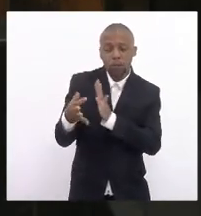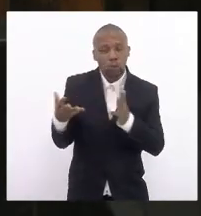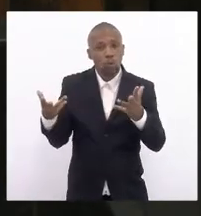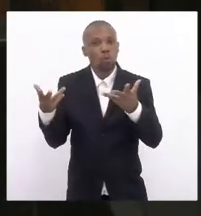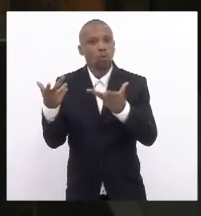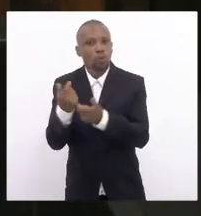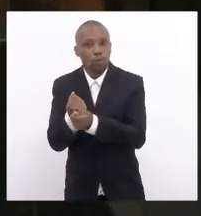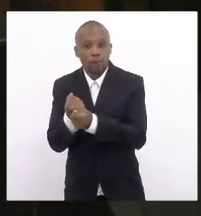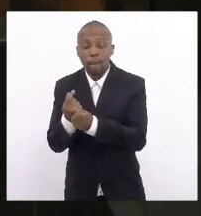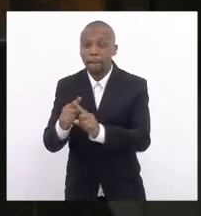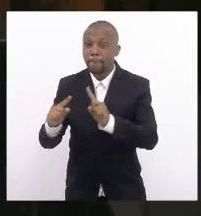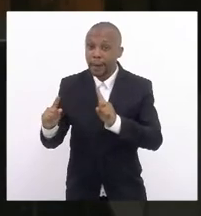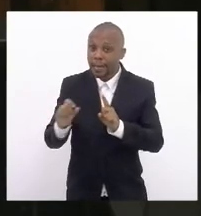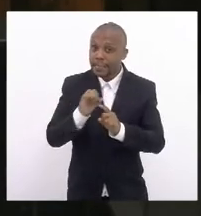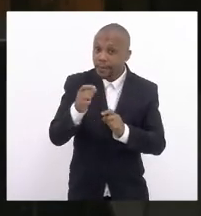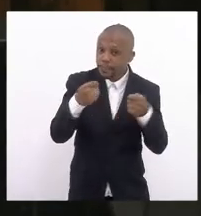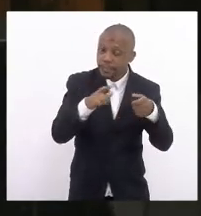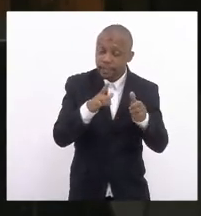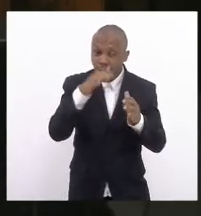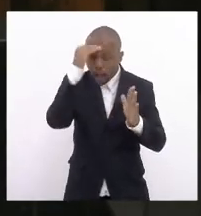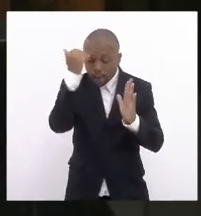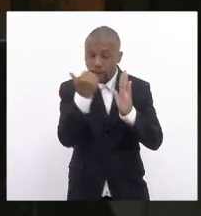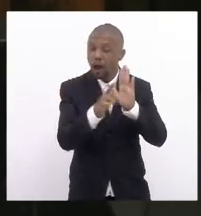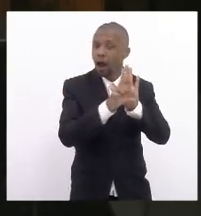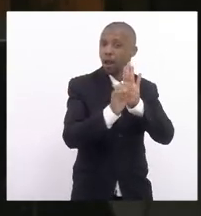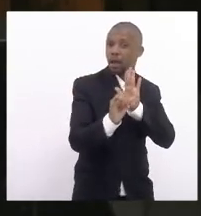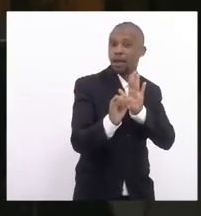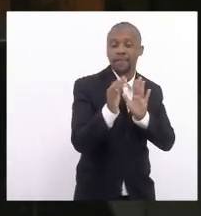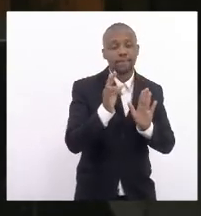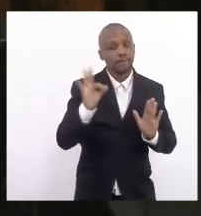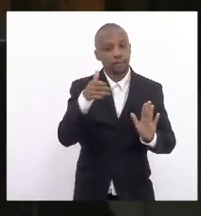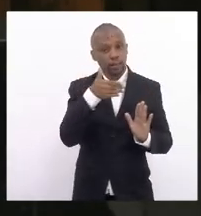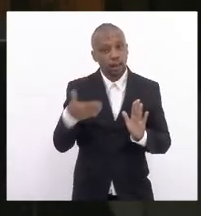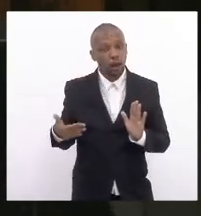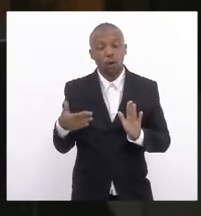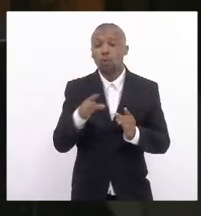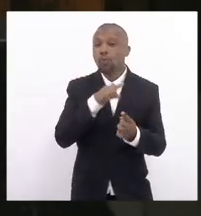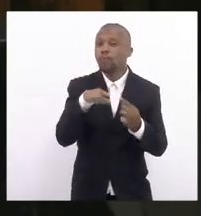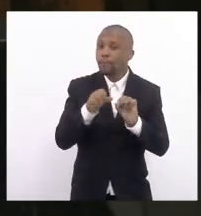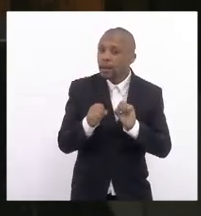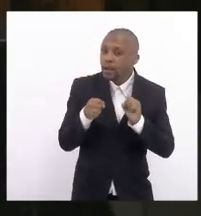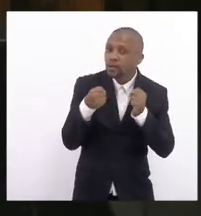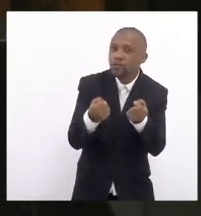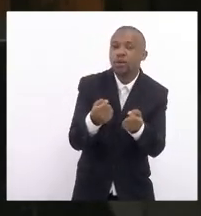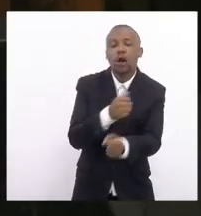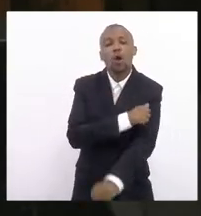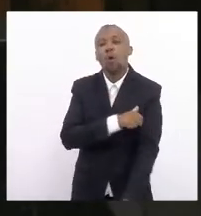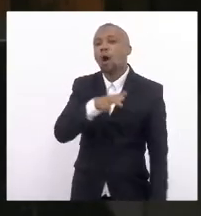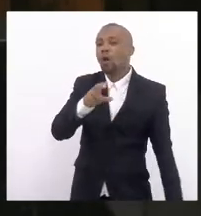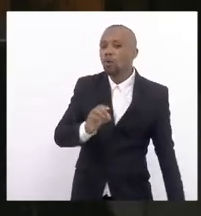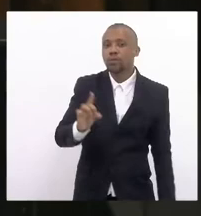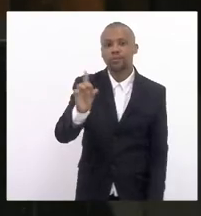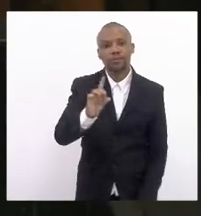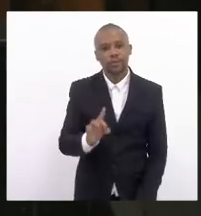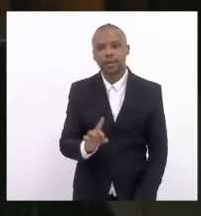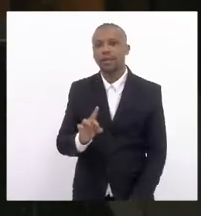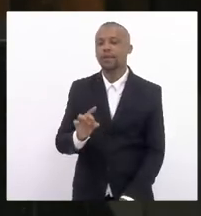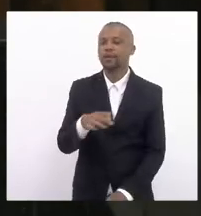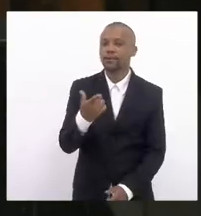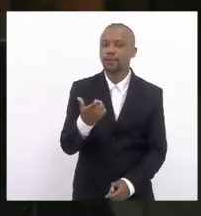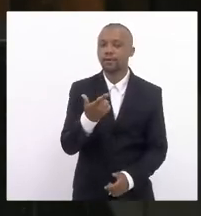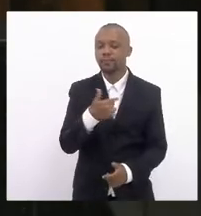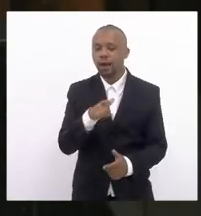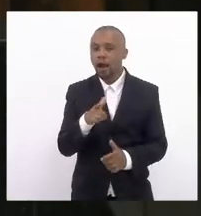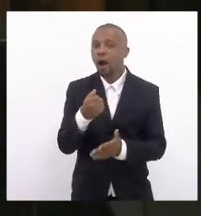precisa seguir a legislação federal para garantir, por exemplo, a inclusão dos alunos com deficiência, como prevê o Plano Nacional de Educação, isso não é